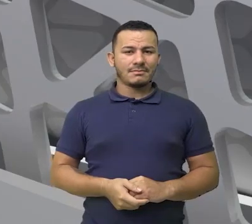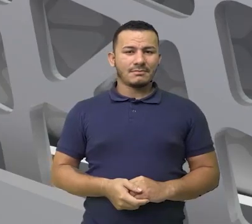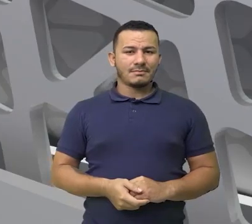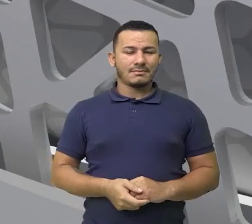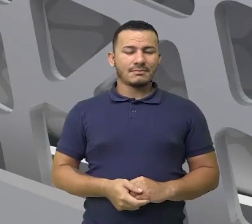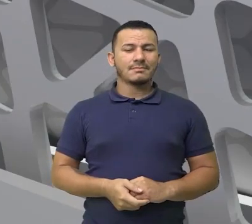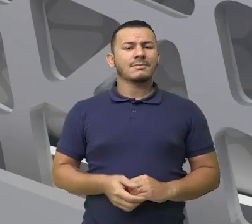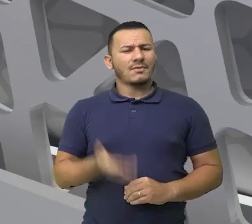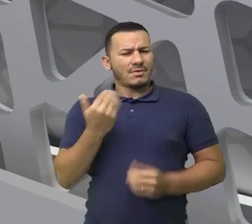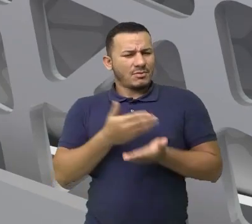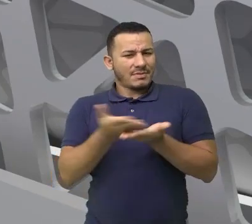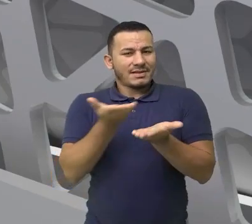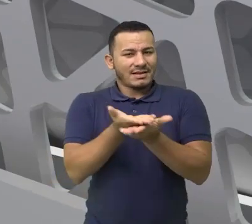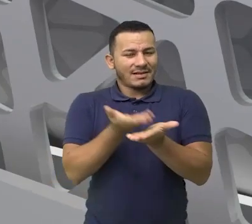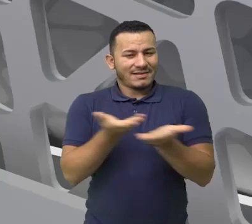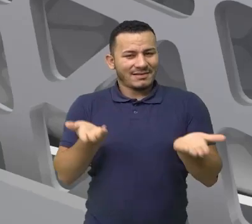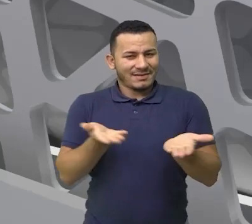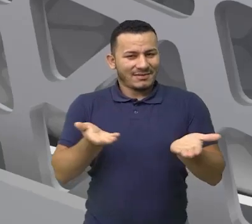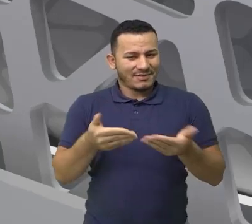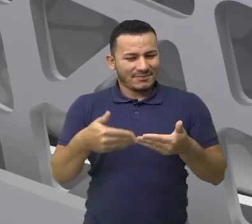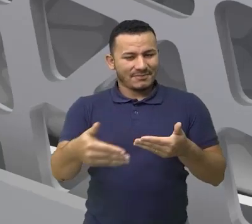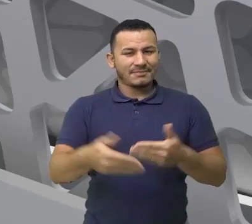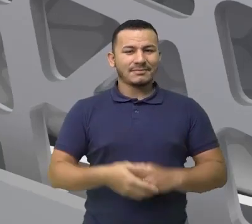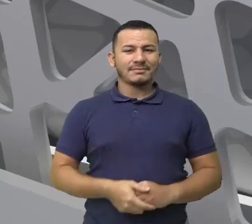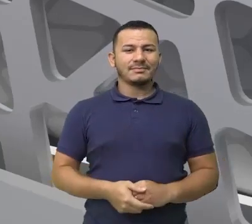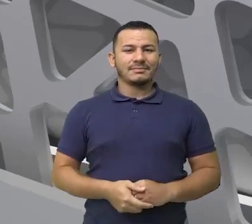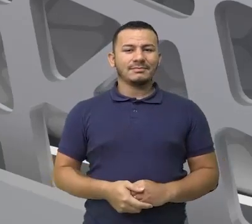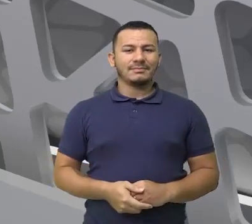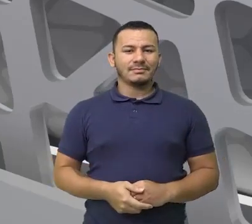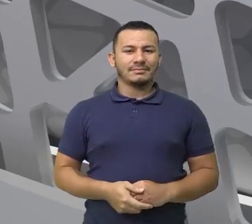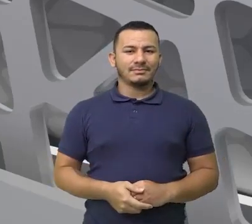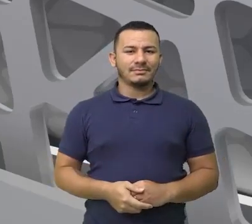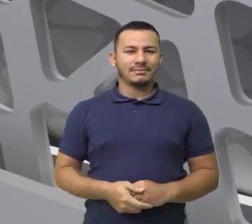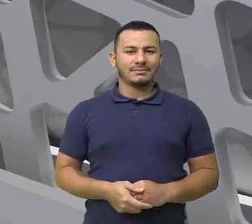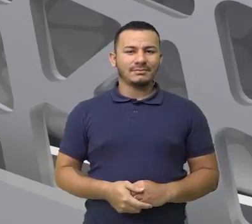Muito bem, alunos, venham comigo. Vamos então dar início aqui à nossa aula?